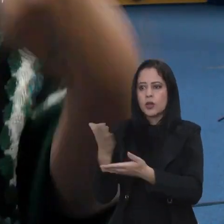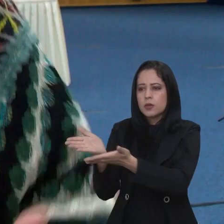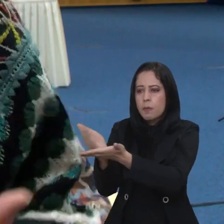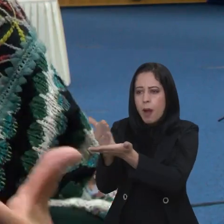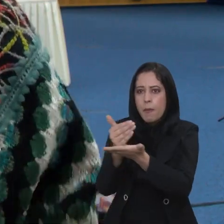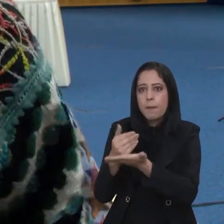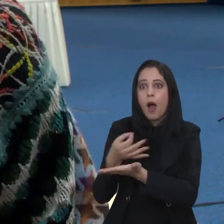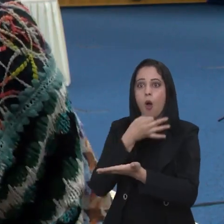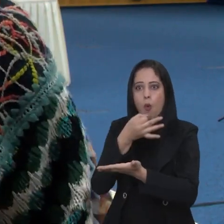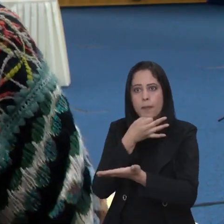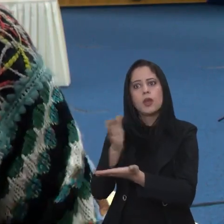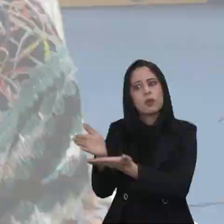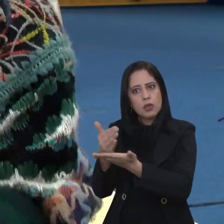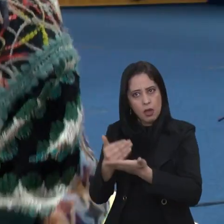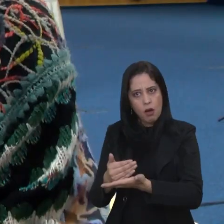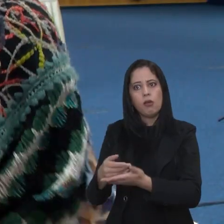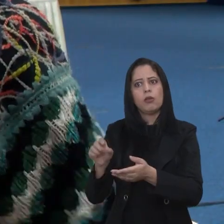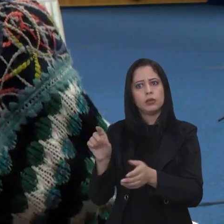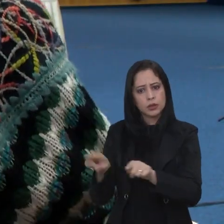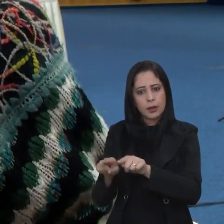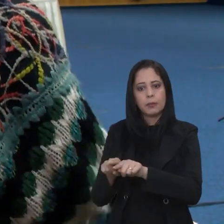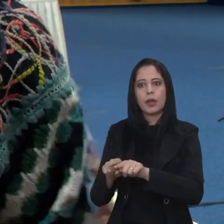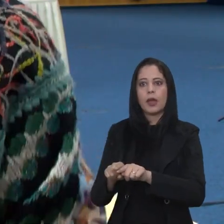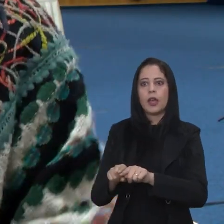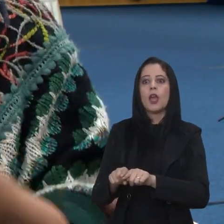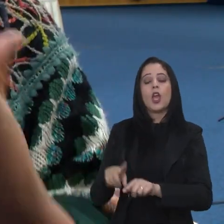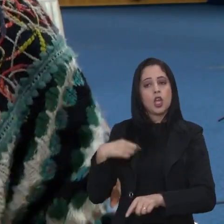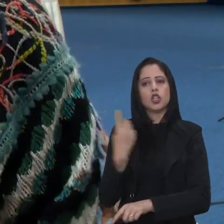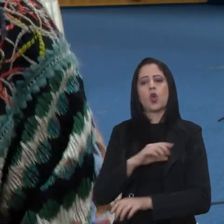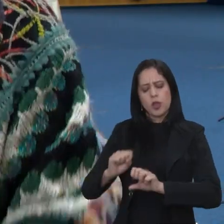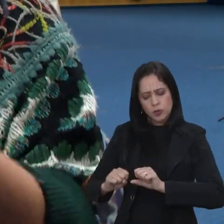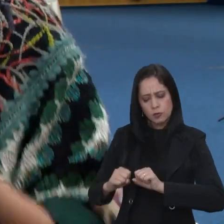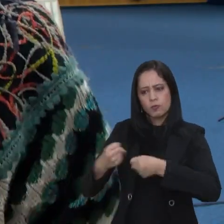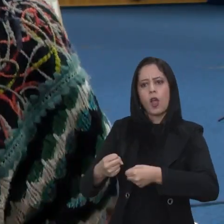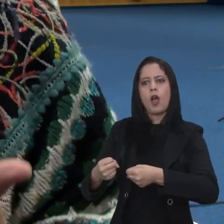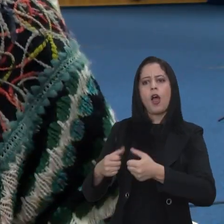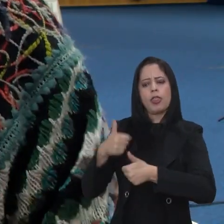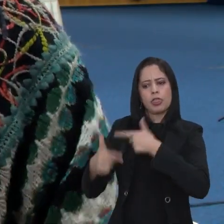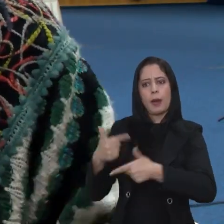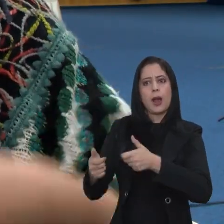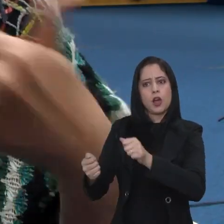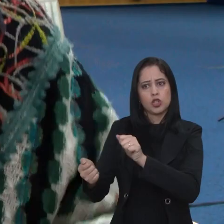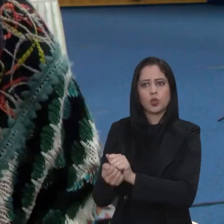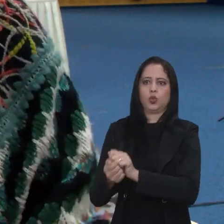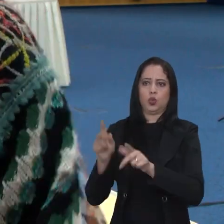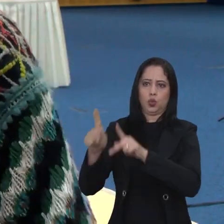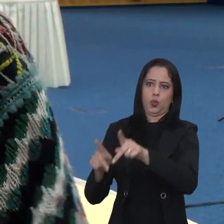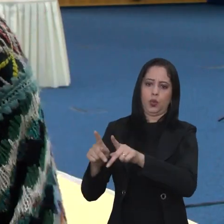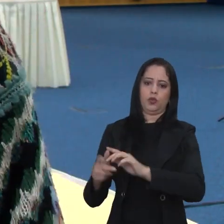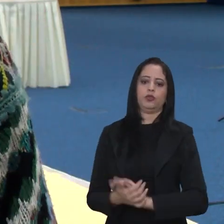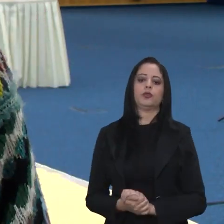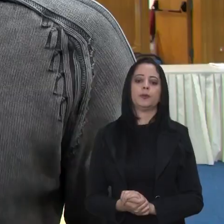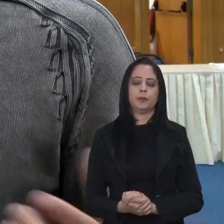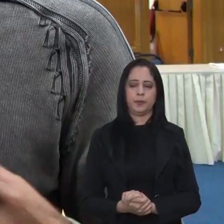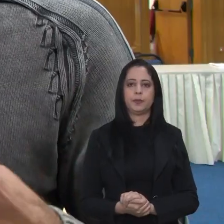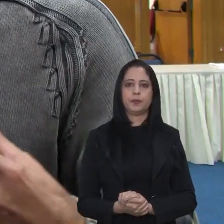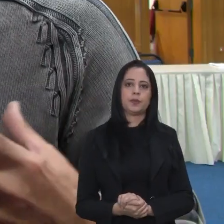que está acompanhando, né? E foi fundamental e nós vamos continuar trabalhando junto com a